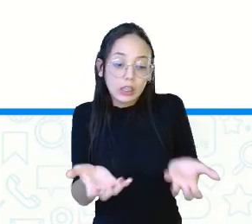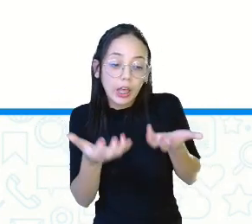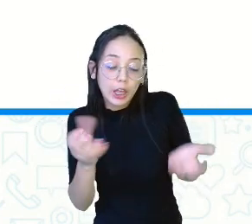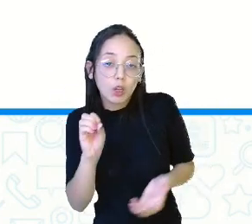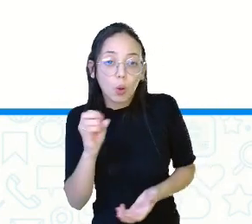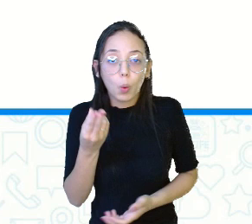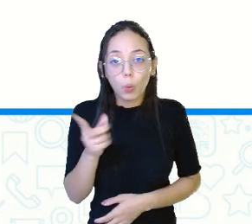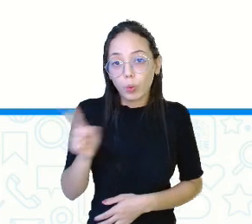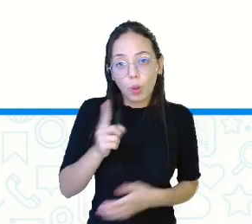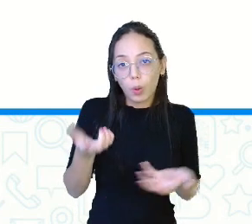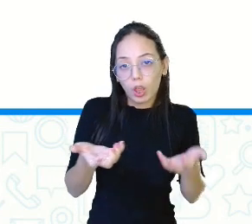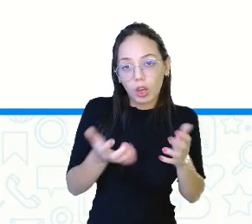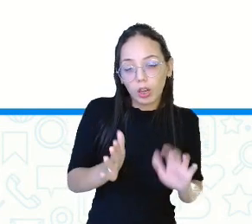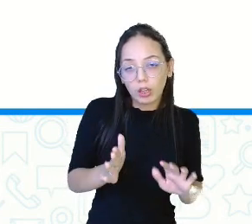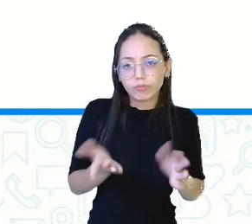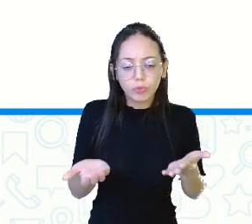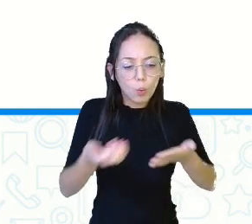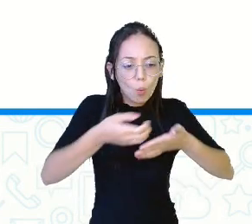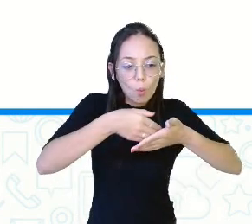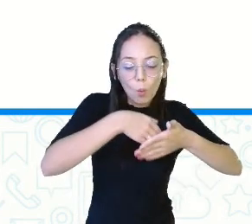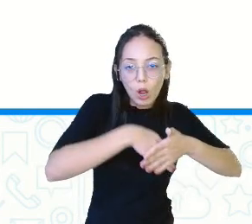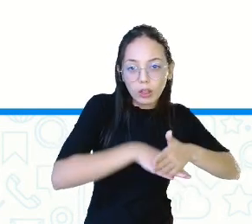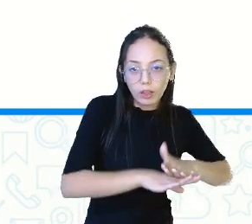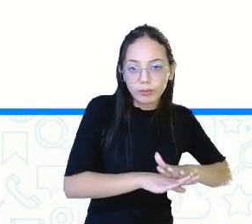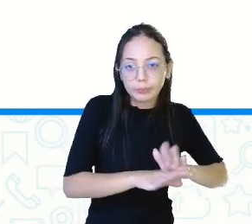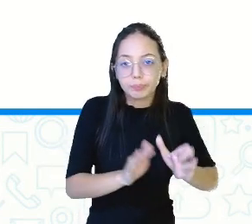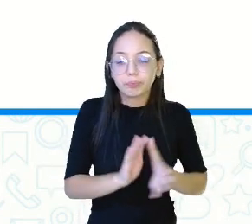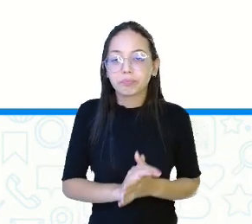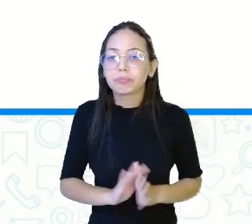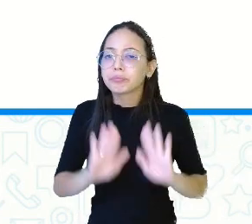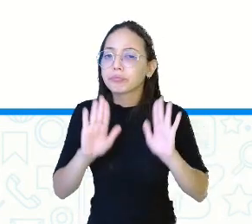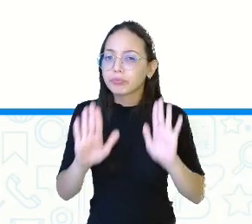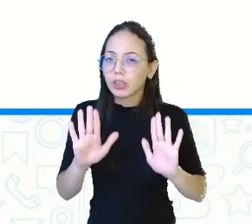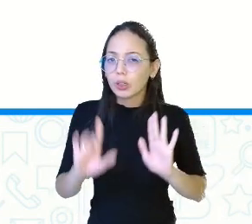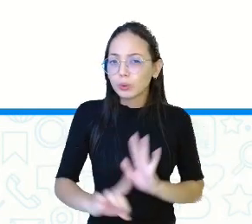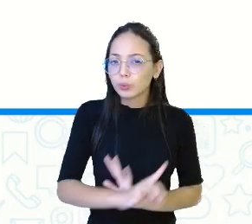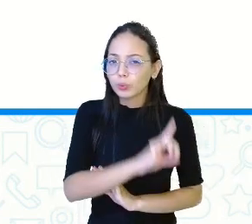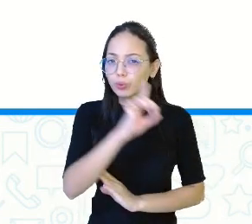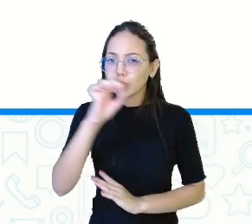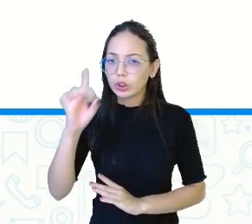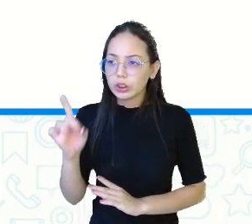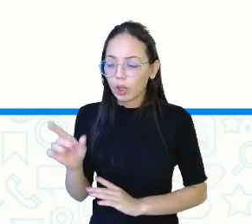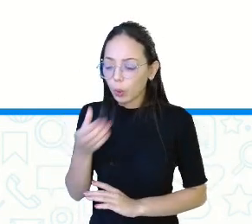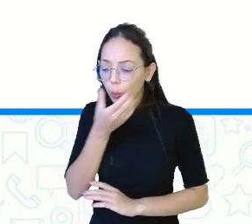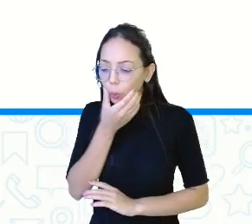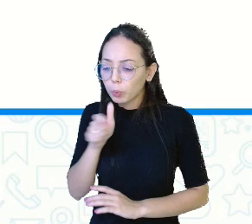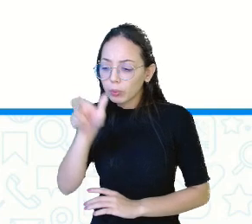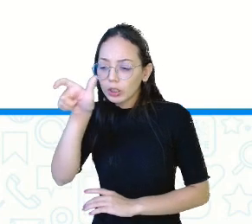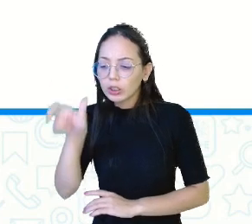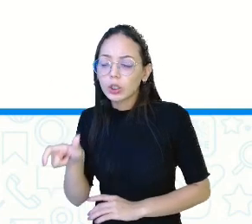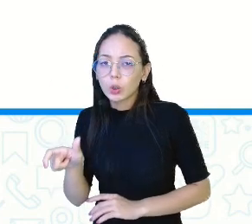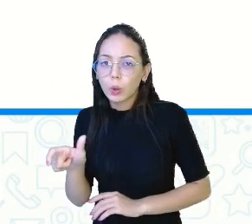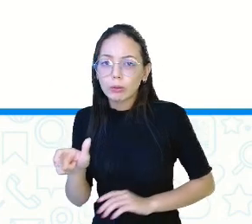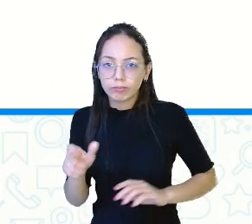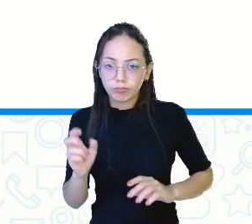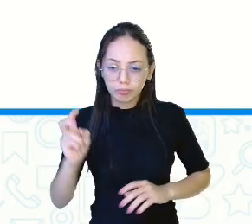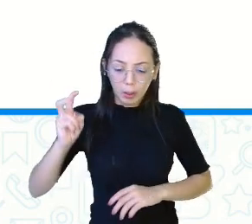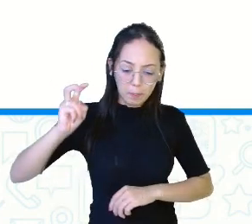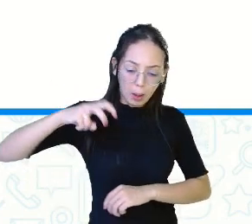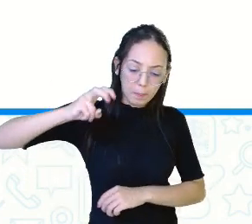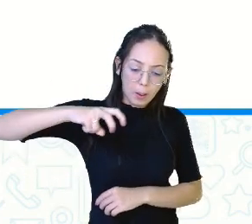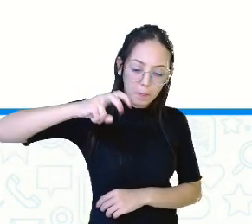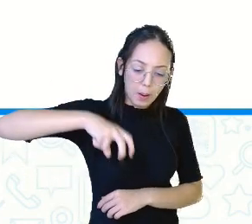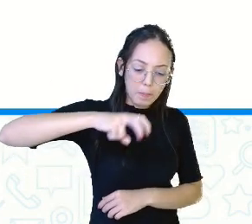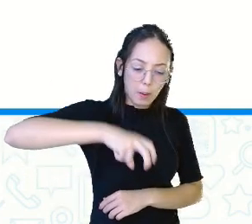queria. Então, eles guardavam lá. Um certo dia, Alvinho resolveu descer as escadas